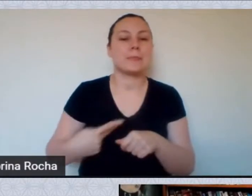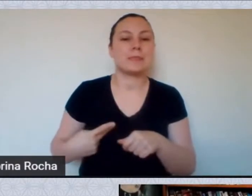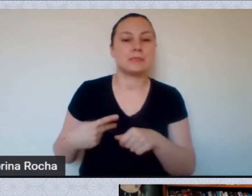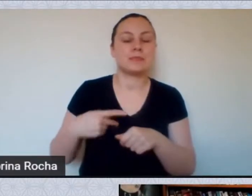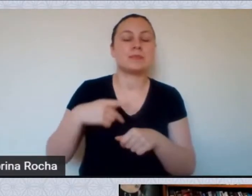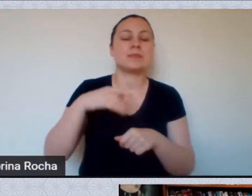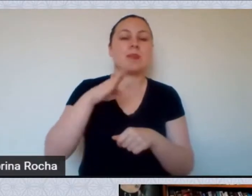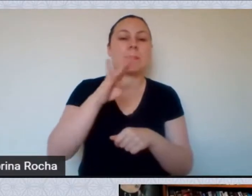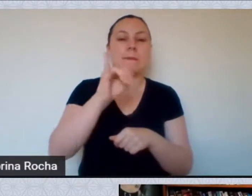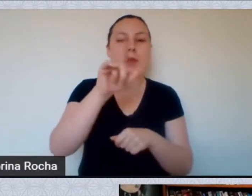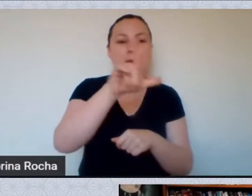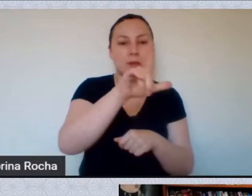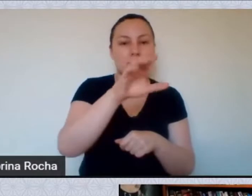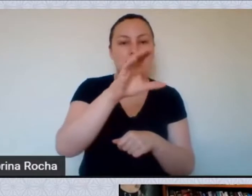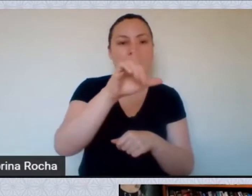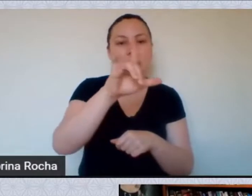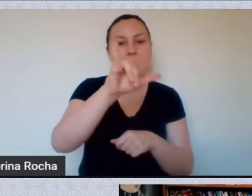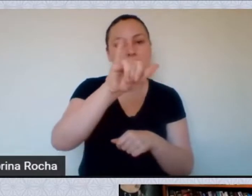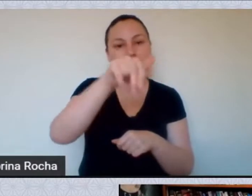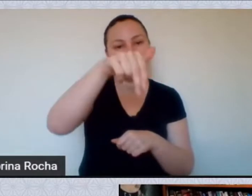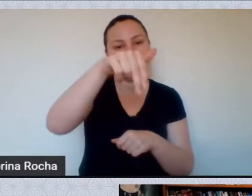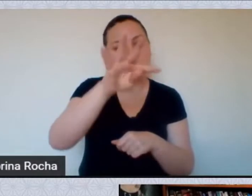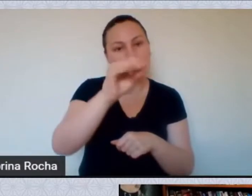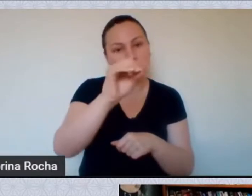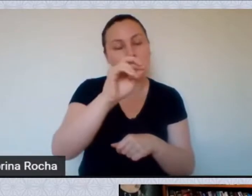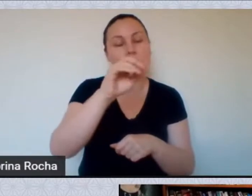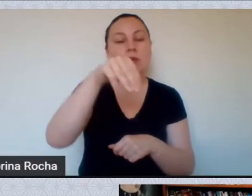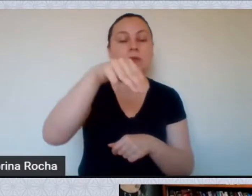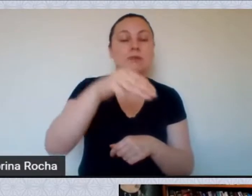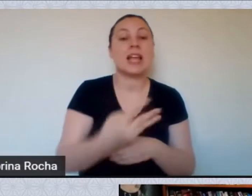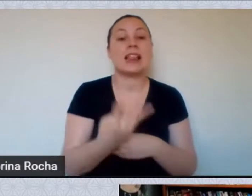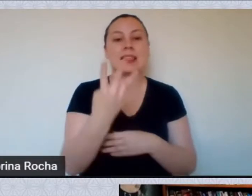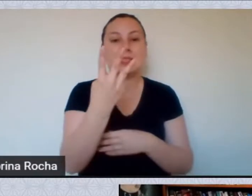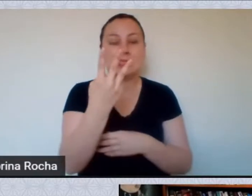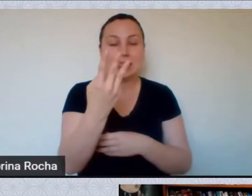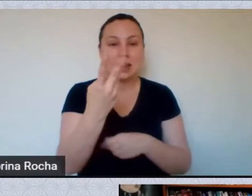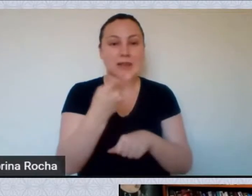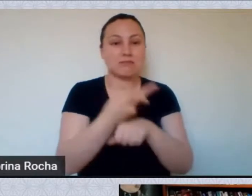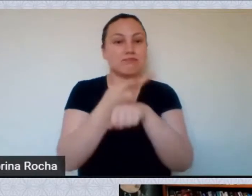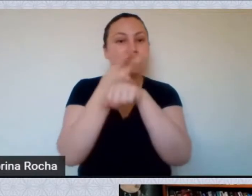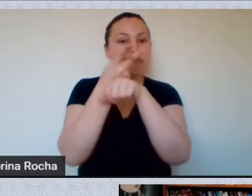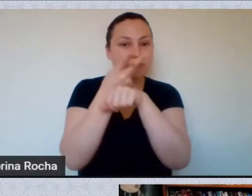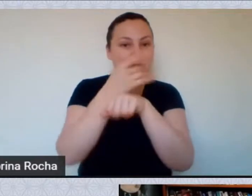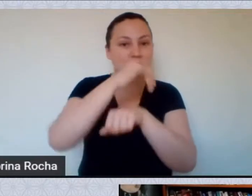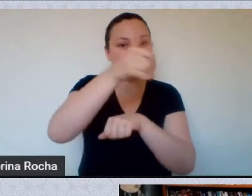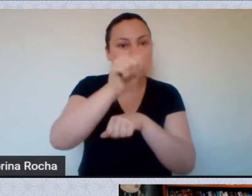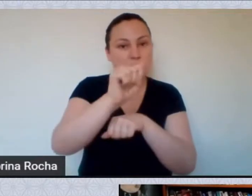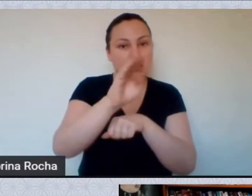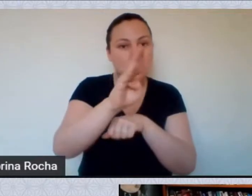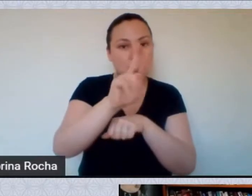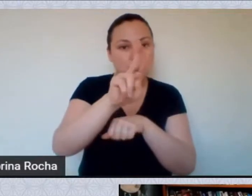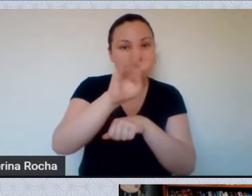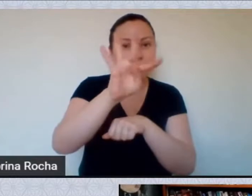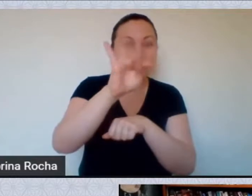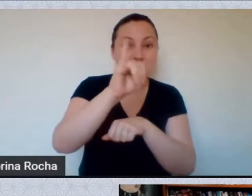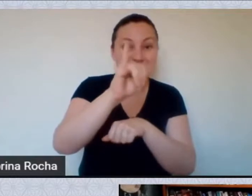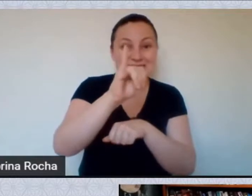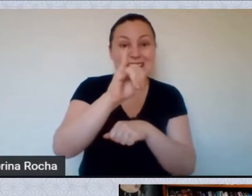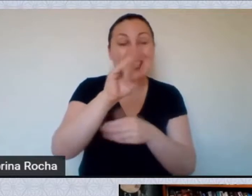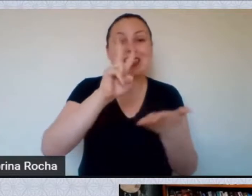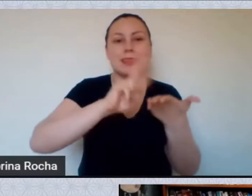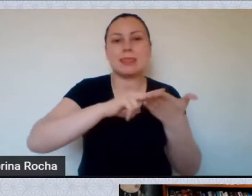Física, vencedor de 3 prêmios Jabuti, autor de 14 livros com traduções em 15 línguas.